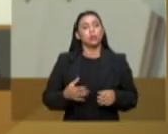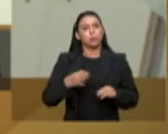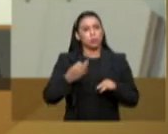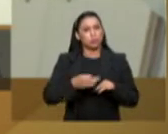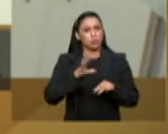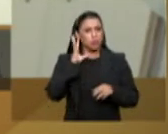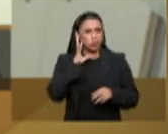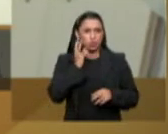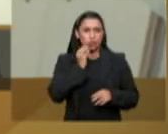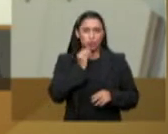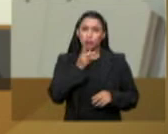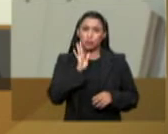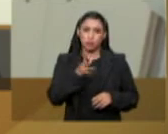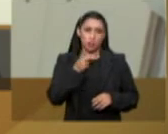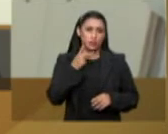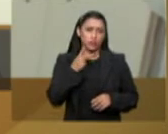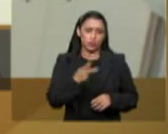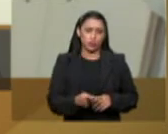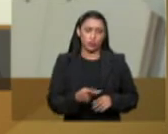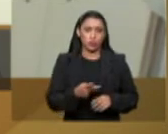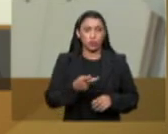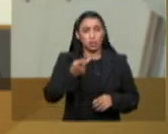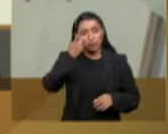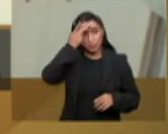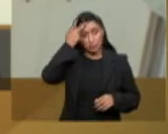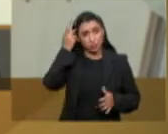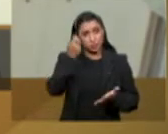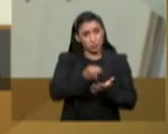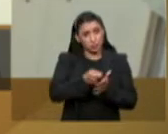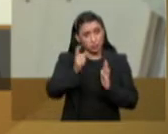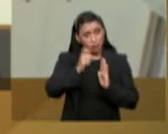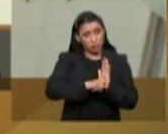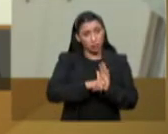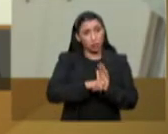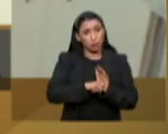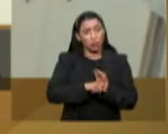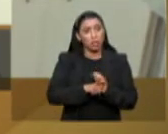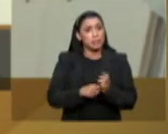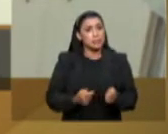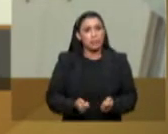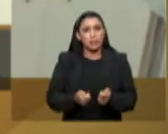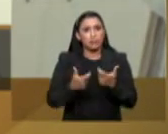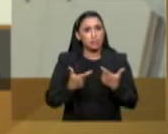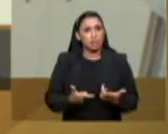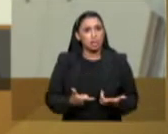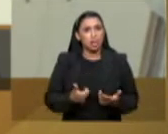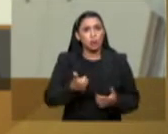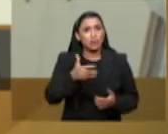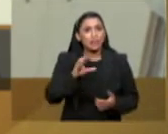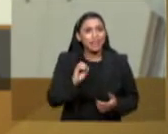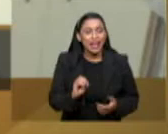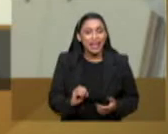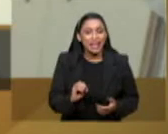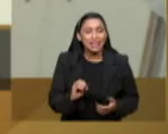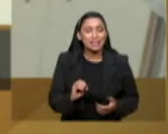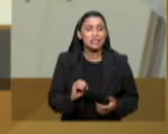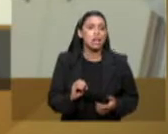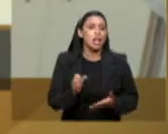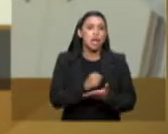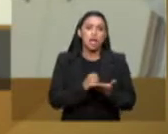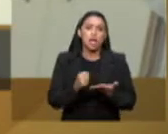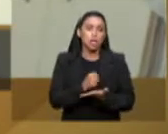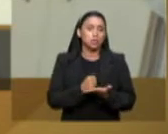Dias Toffoli, os contribuintes se beneficiaram da alíquota zero por 10 anos, em razão dos